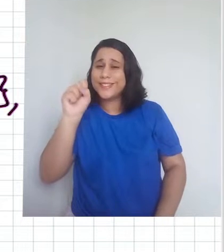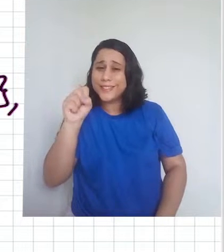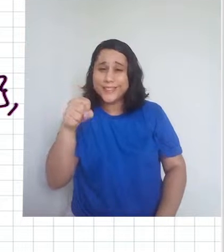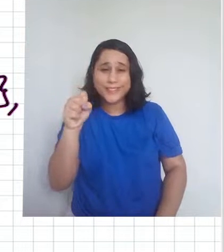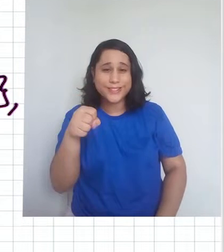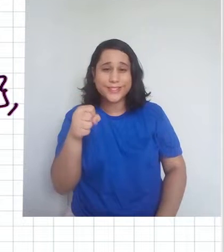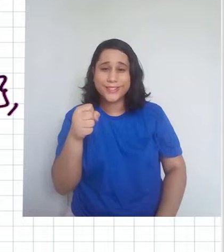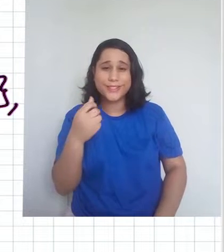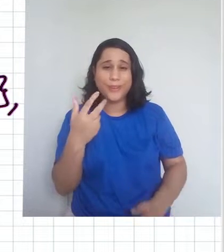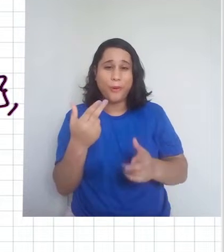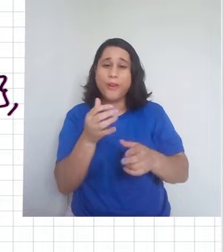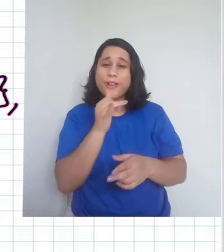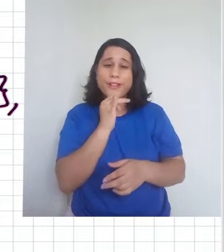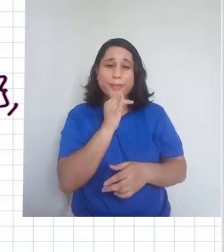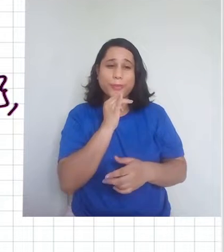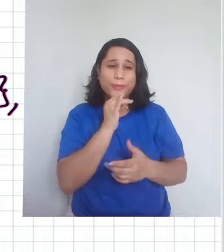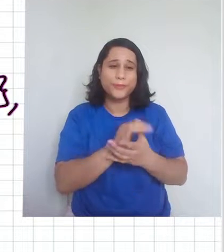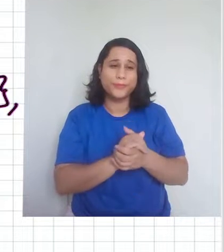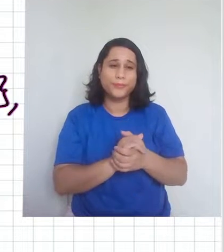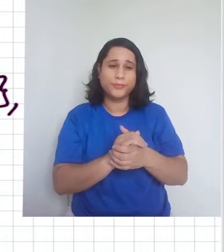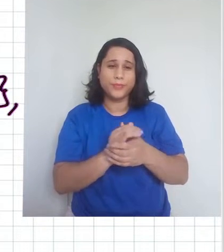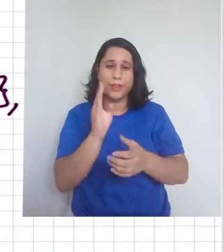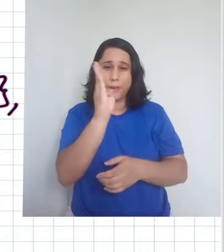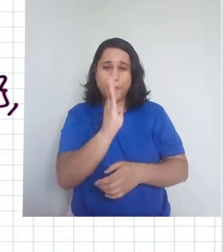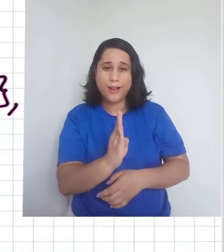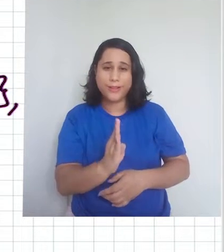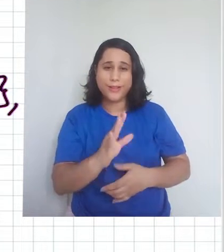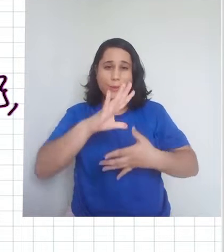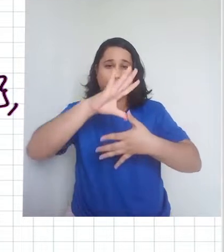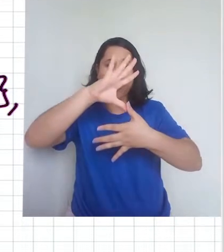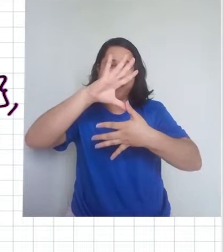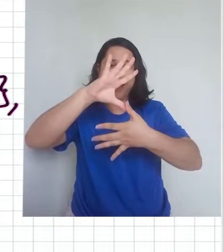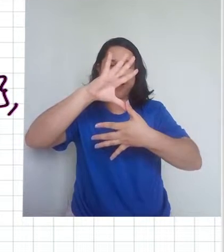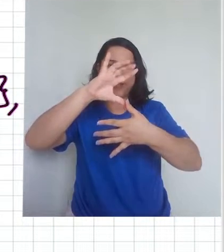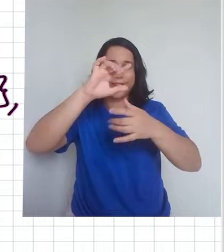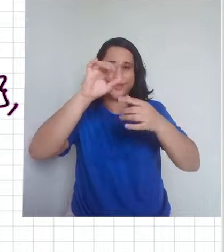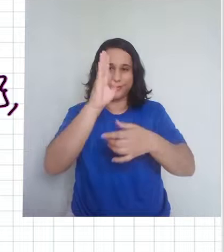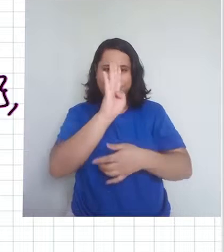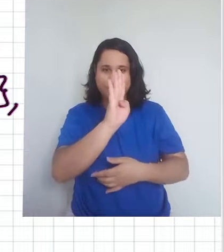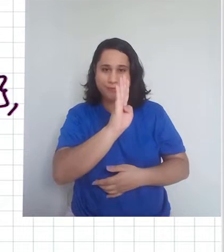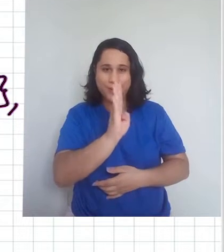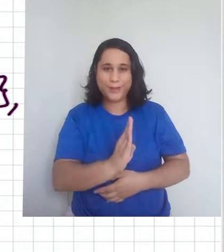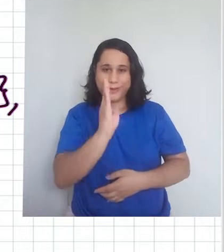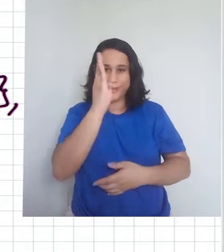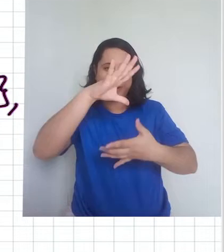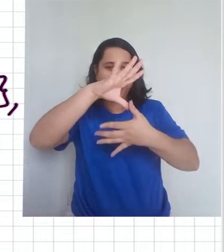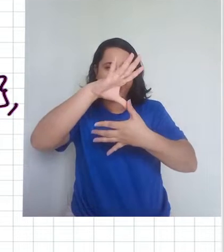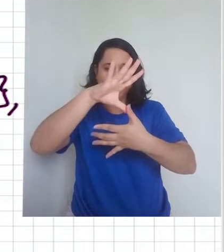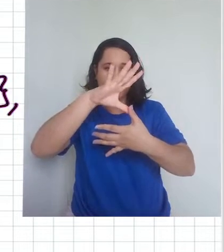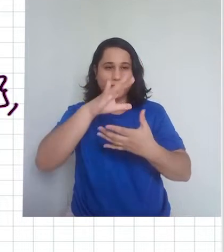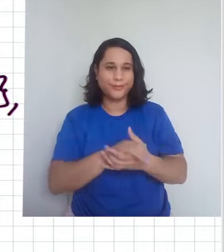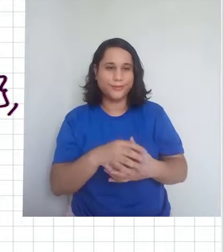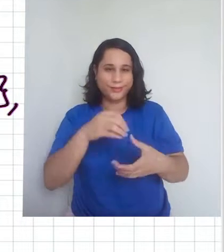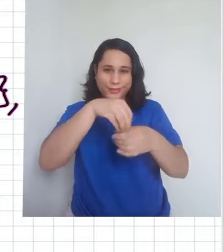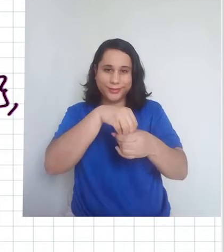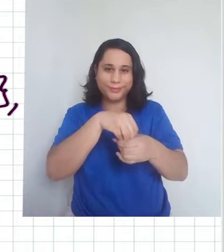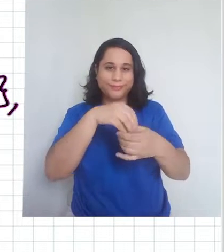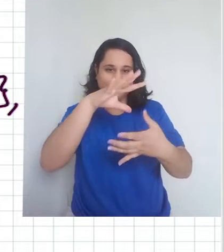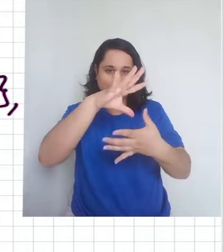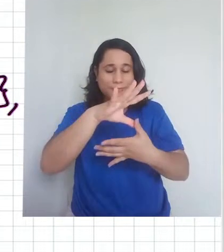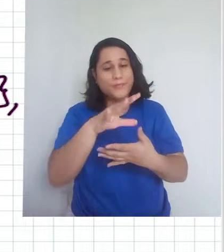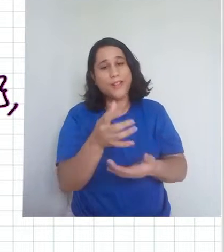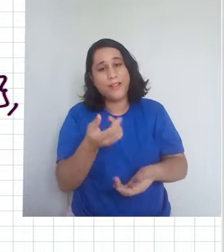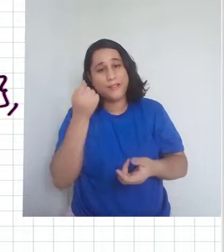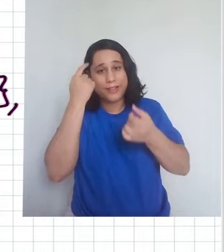dentro do Brasil. O Brasil está na América Latina. Beleza? É essa a ideia.